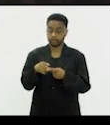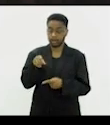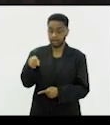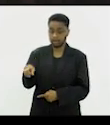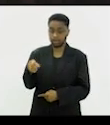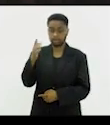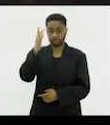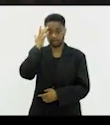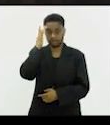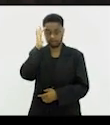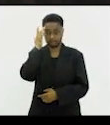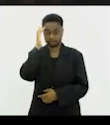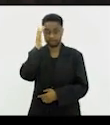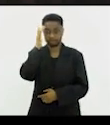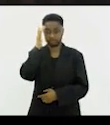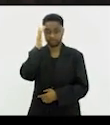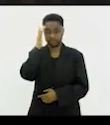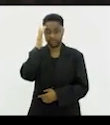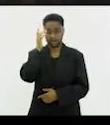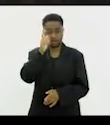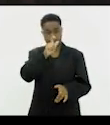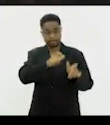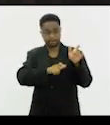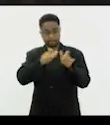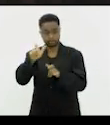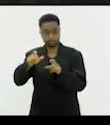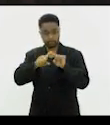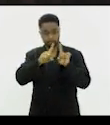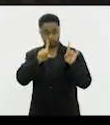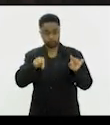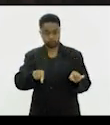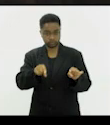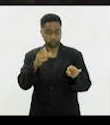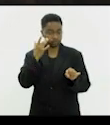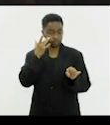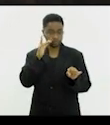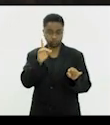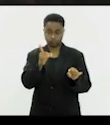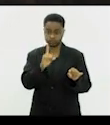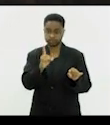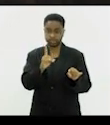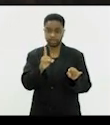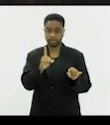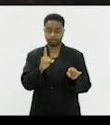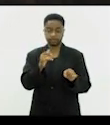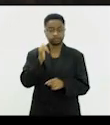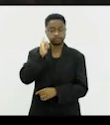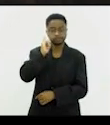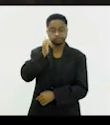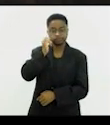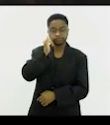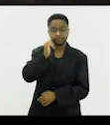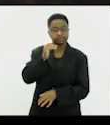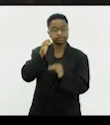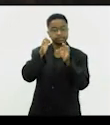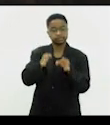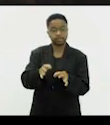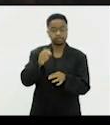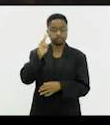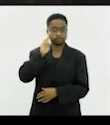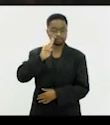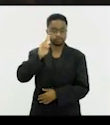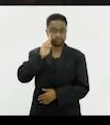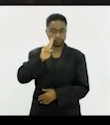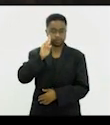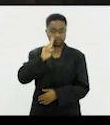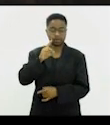Ele acha que os seus subordinados não estão sabendo fazer a narrativa correta que